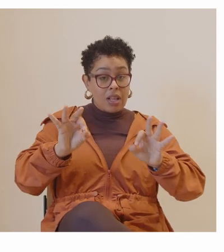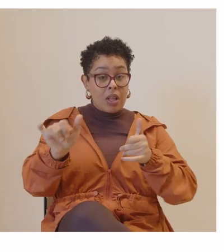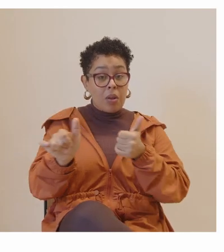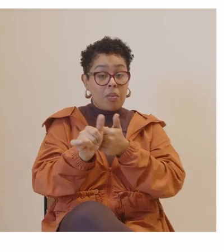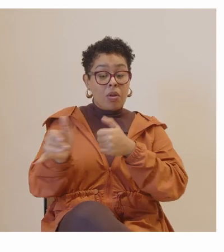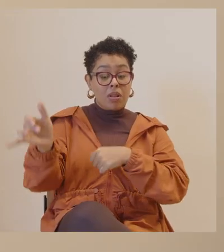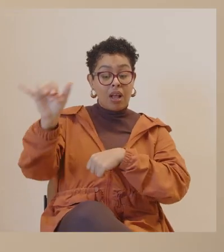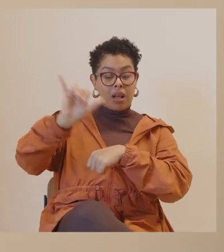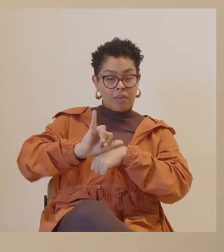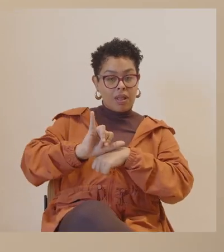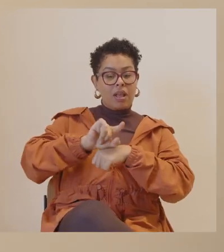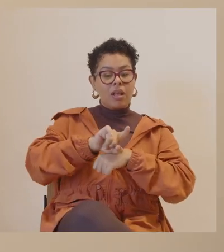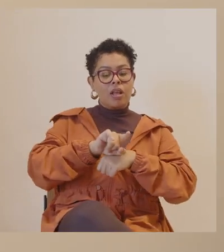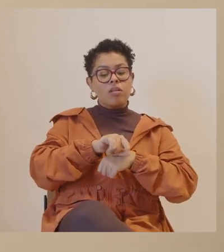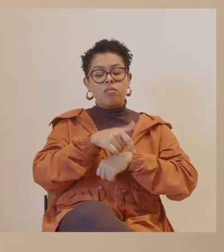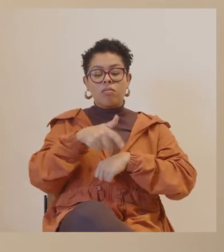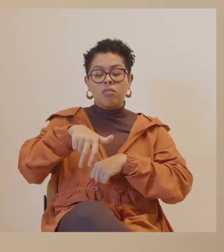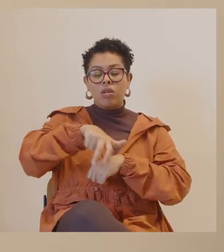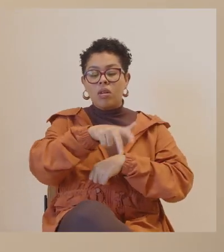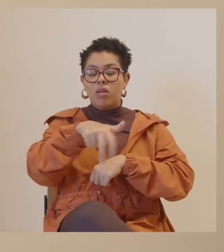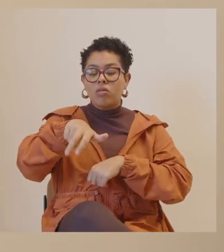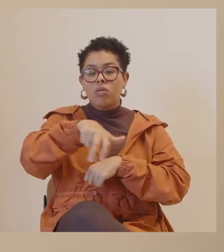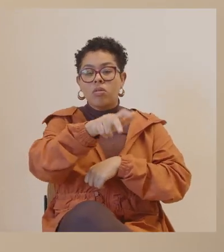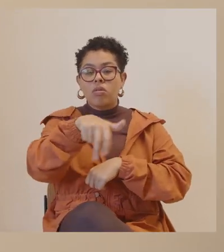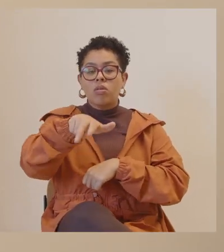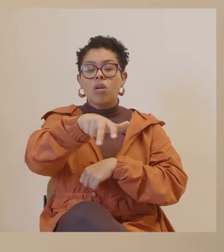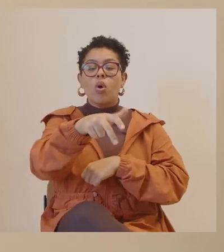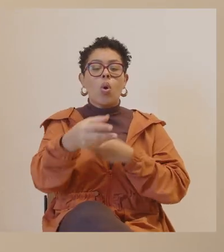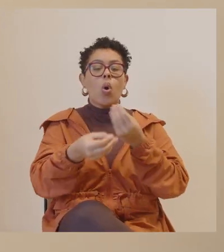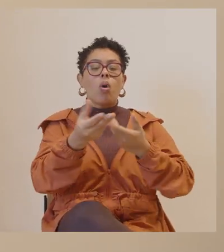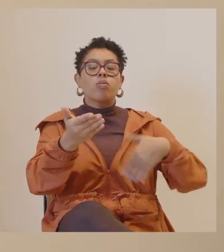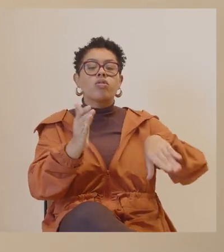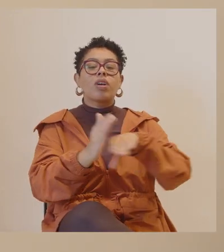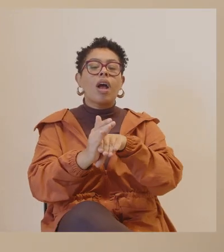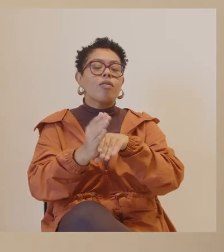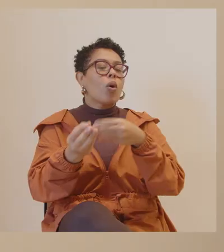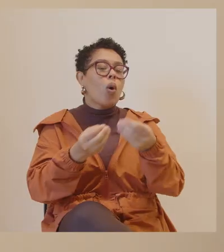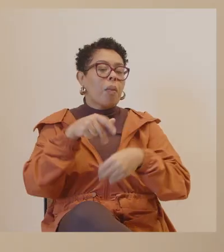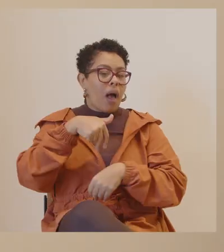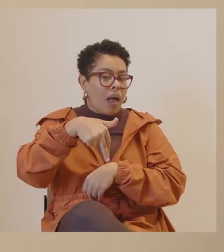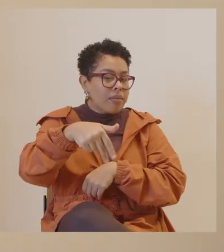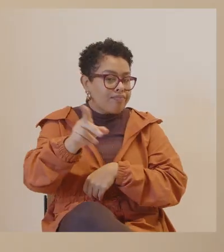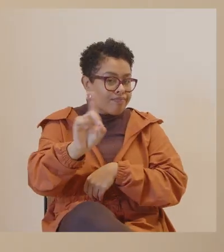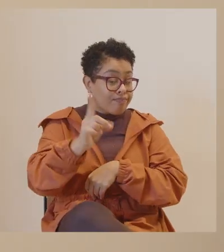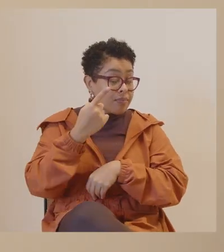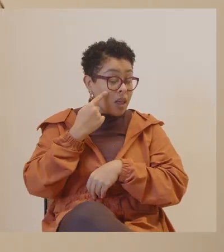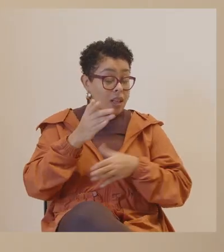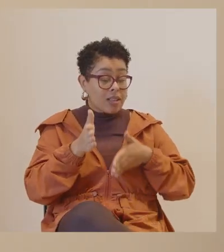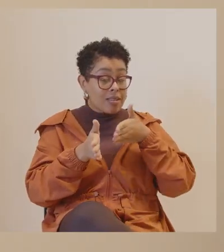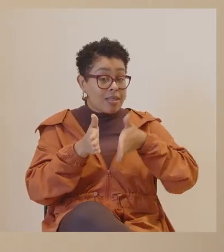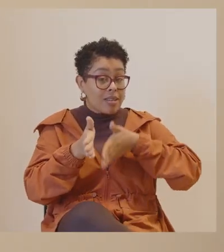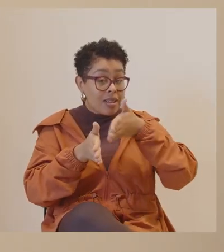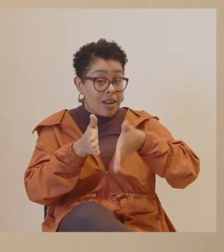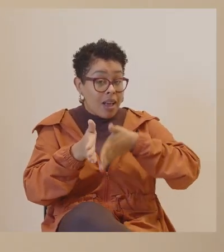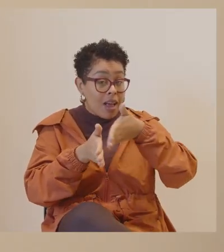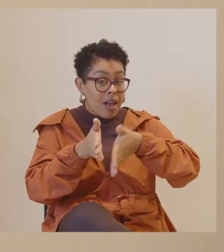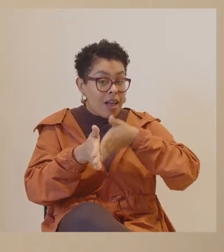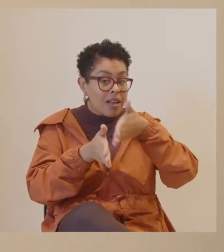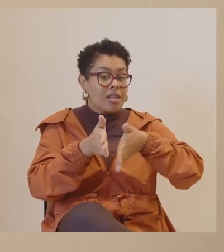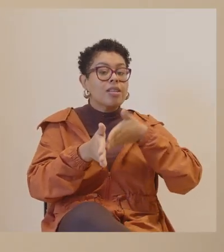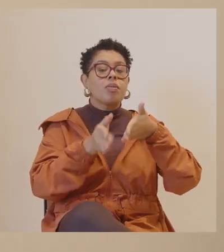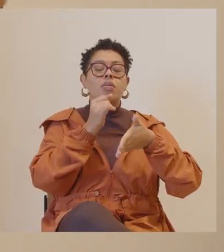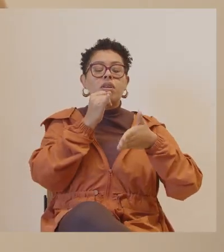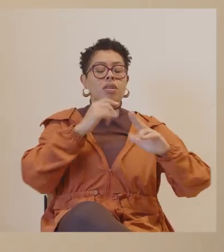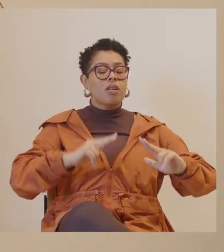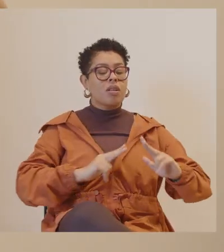onde eles caminham. E eles sempre chegam a esses lugares de trem, né? Então, sair da estação de trem, né, em Paris,